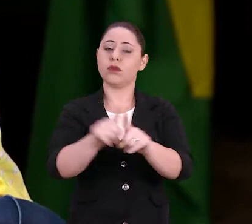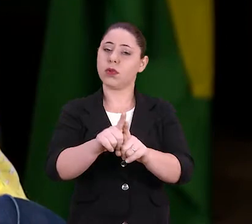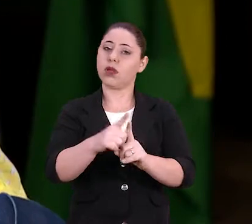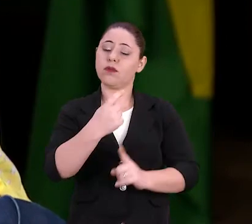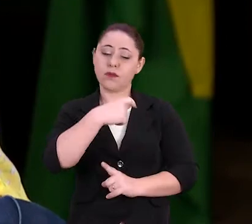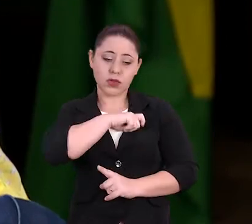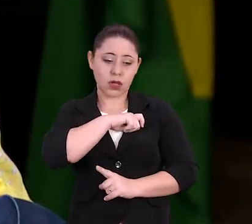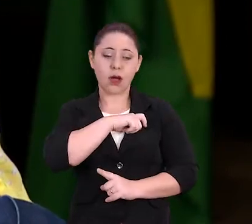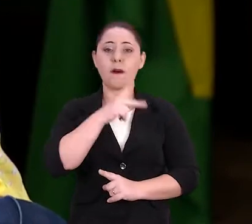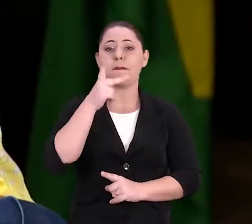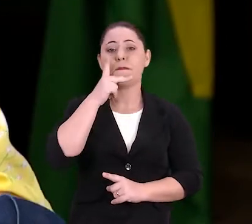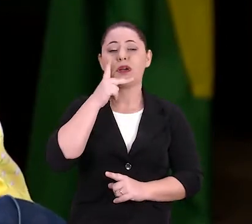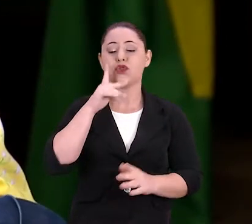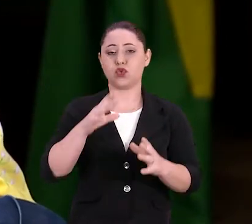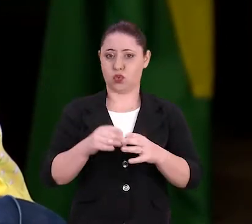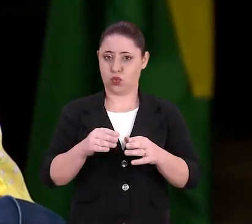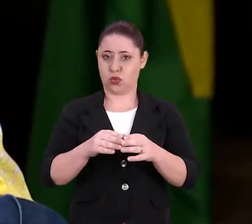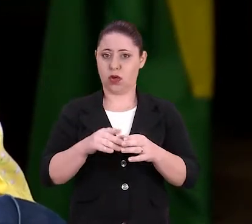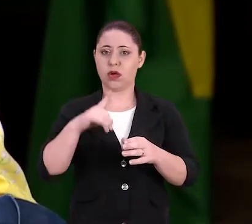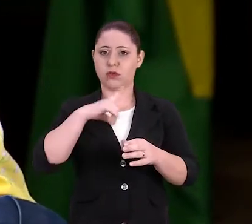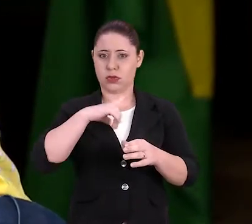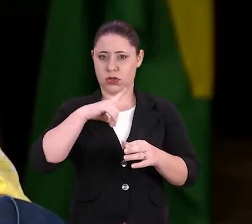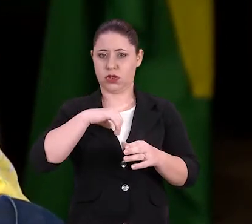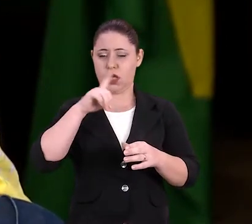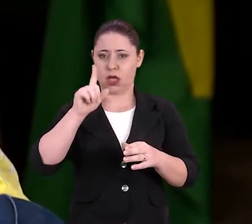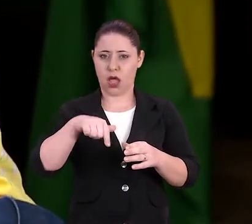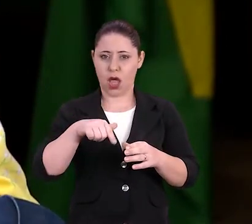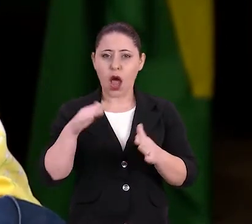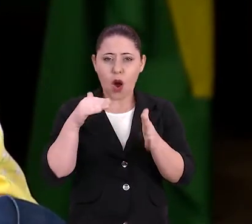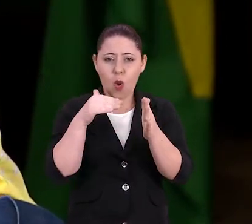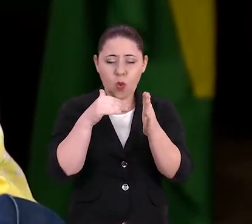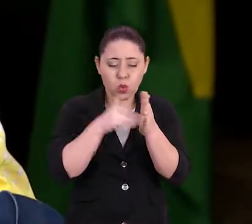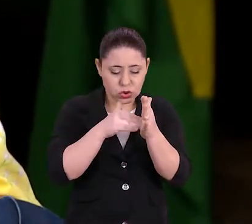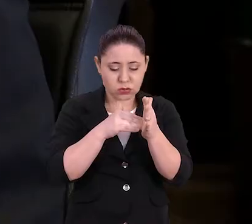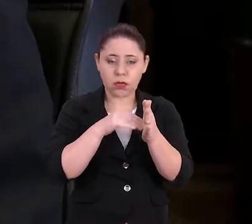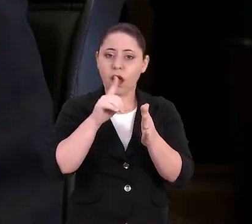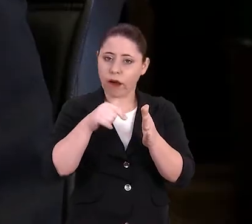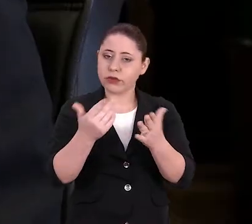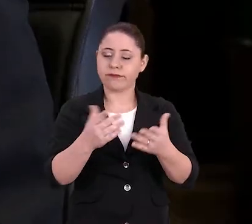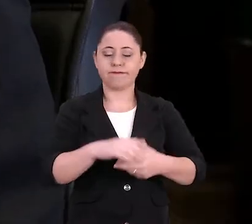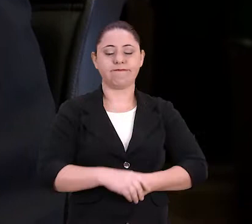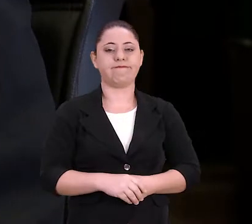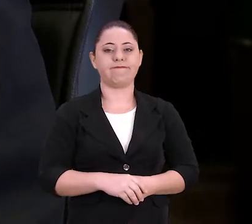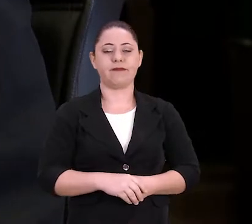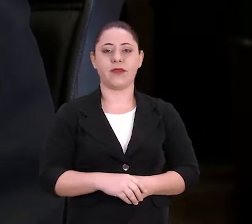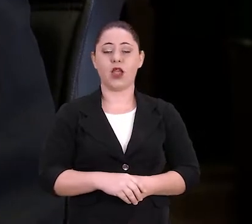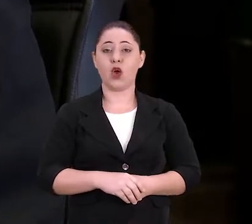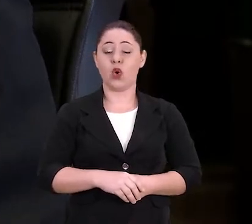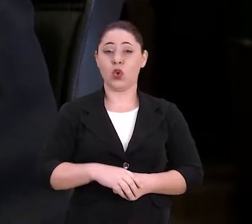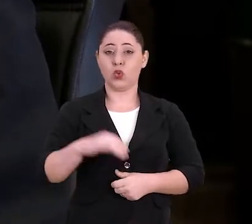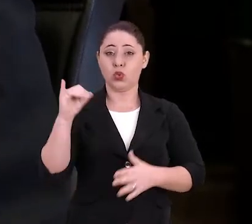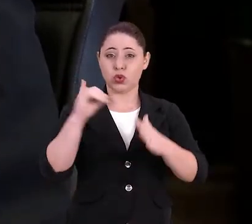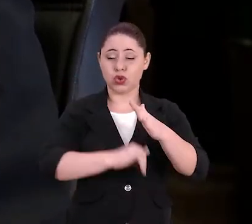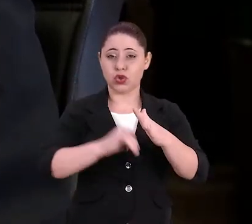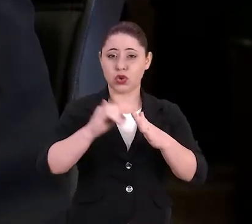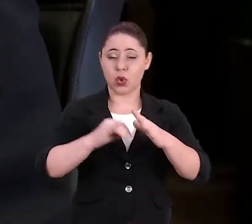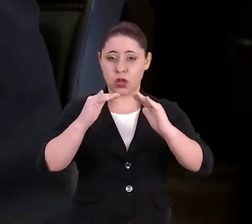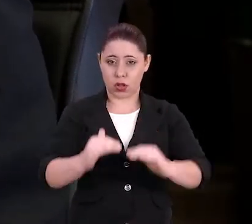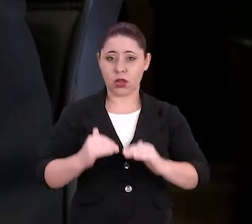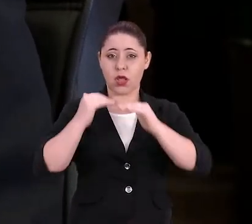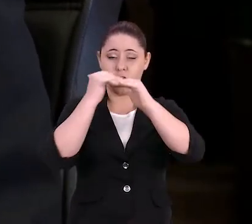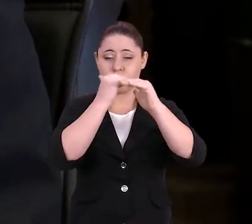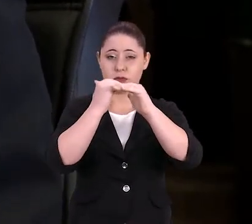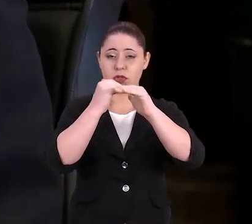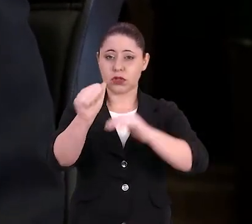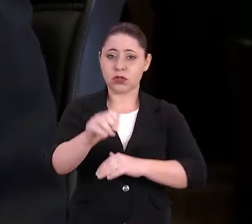de partido político, né? Então, eles têm a última alternativa. Segundo o Instituto Internacional para a Democracia e